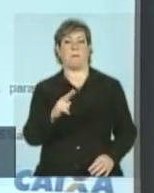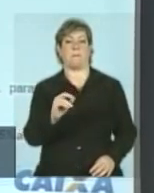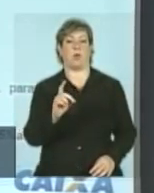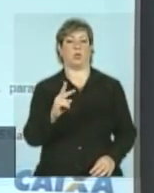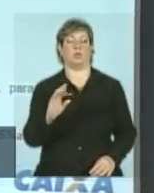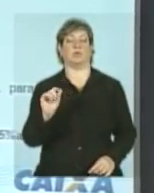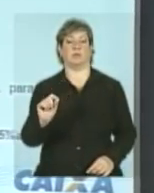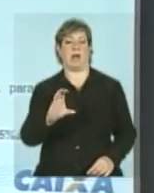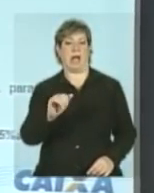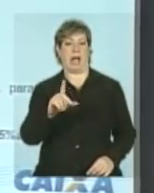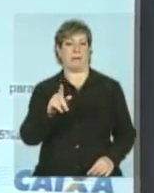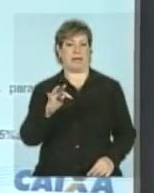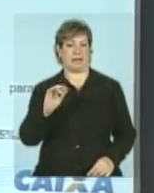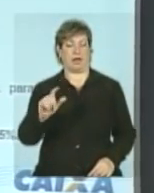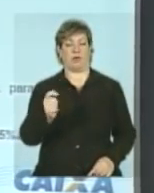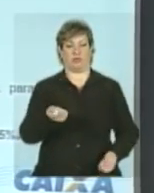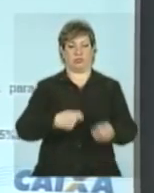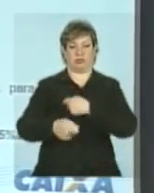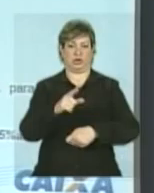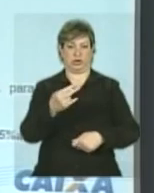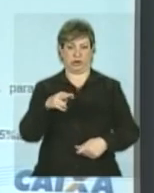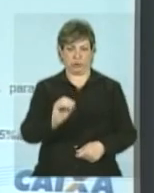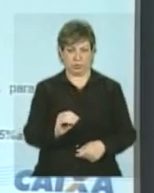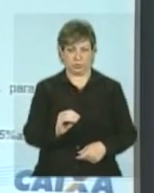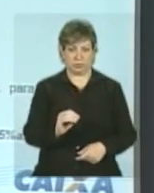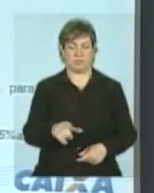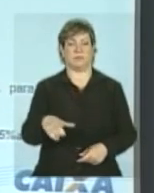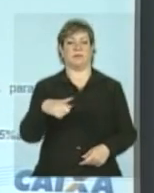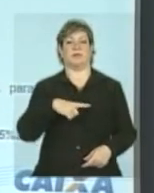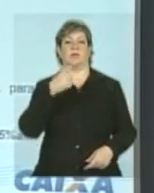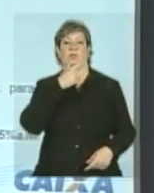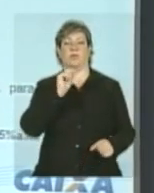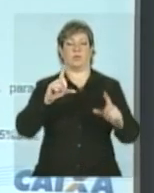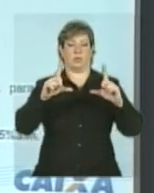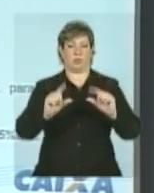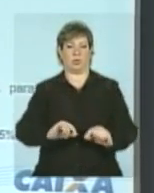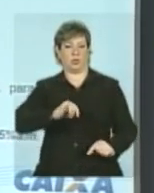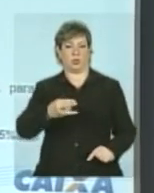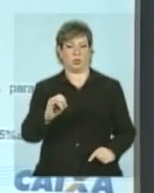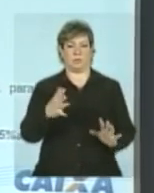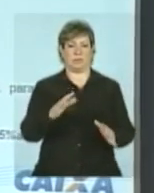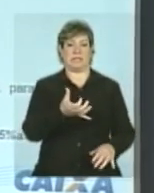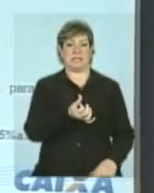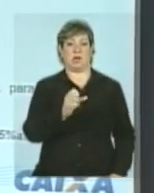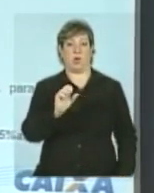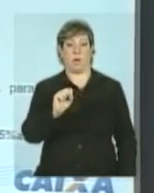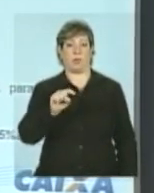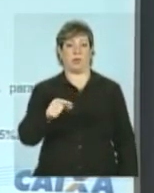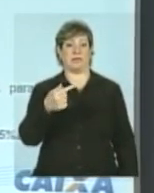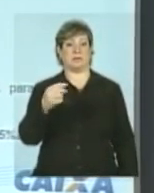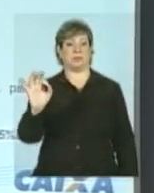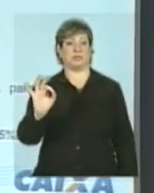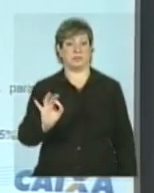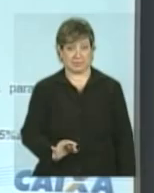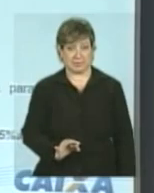de capital de giro, em que a gente reduziu os juros em torno de